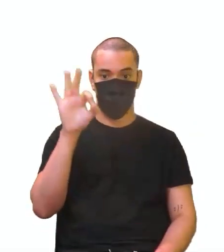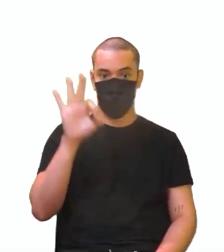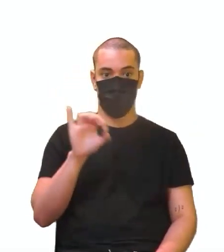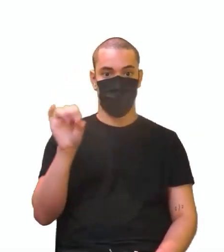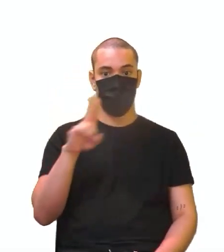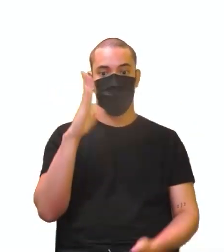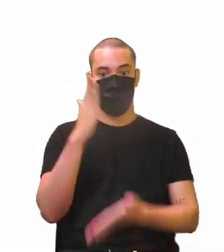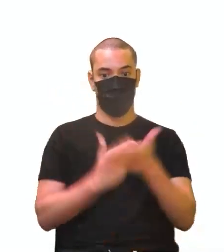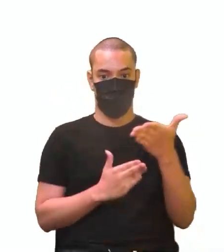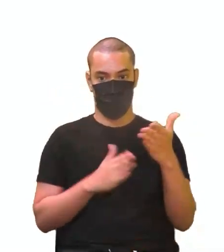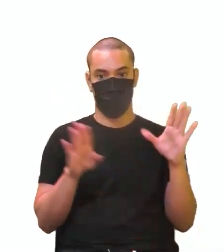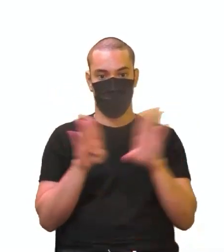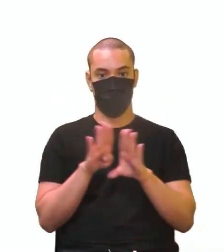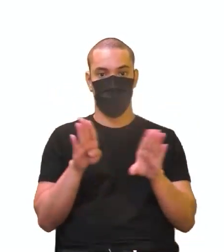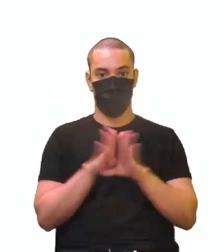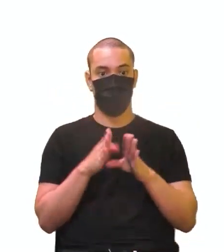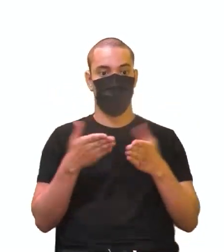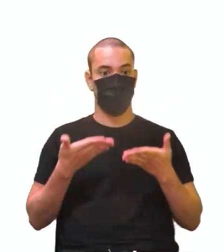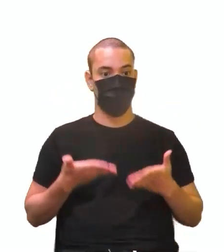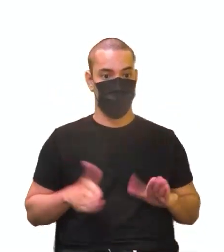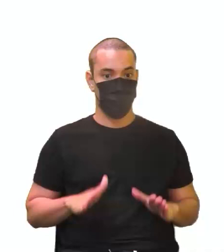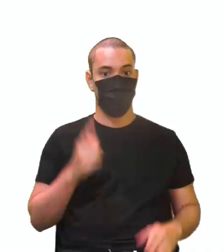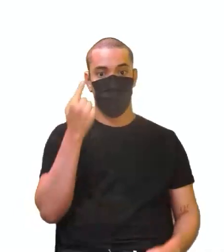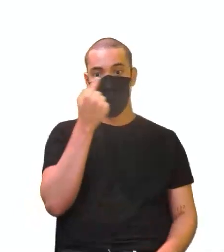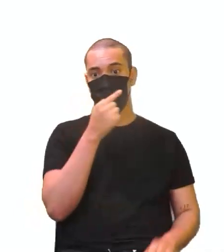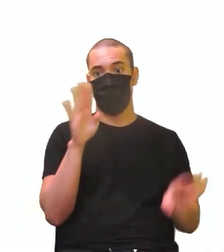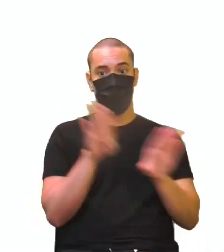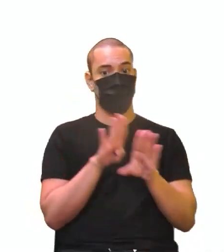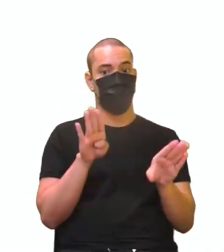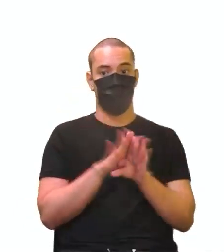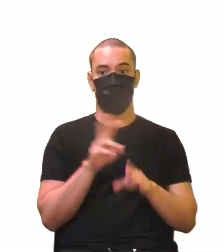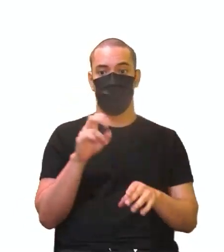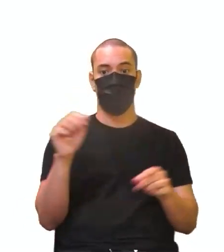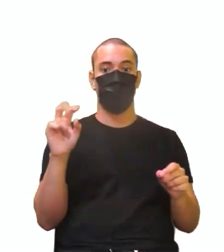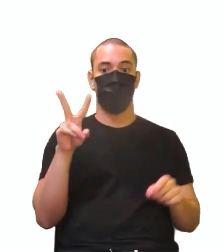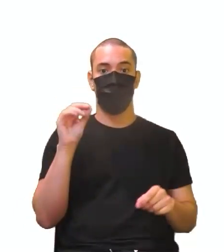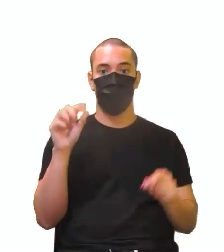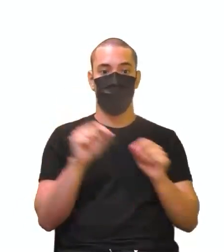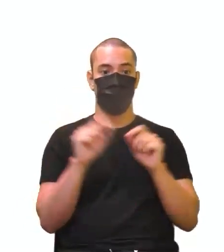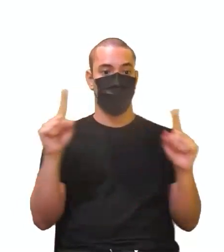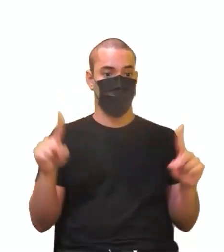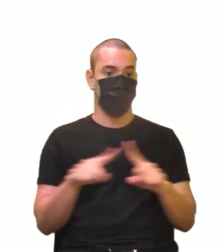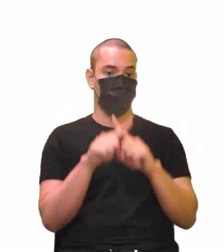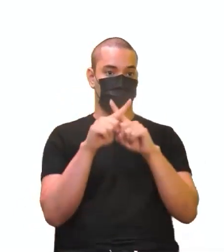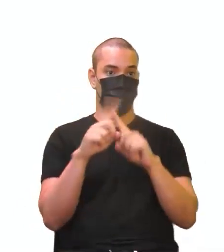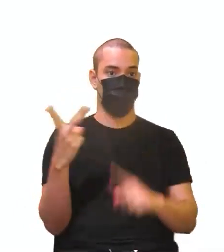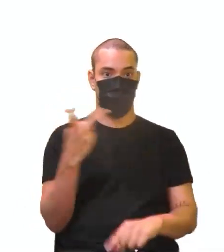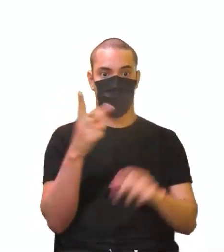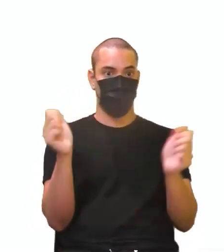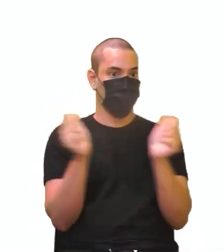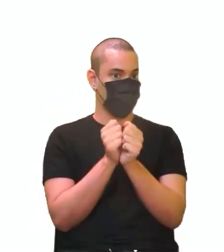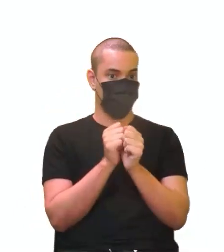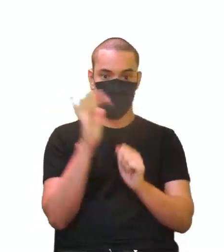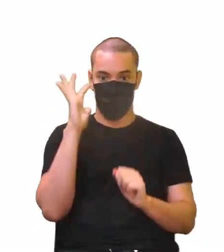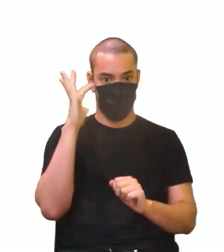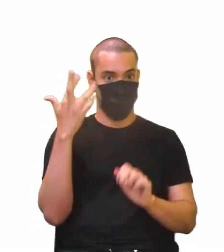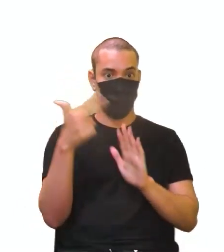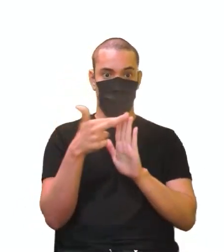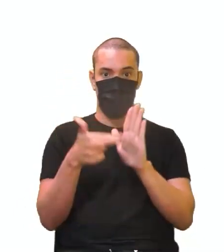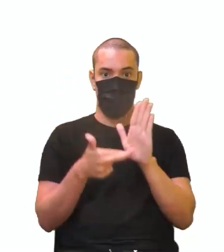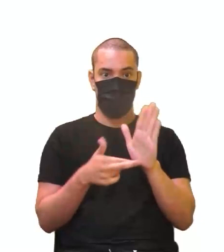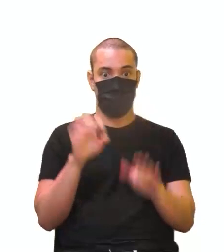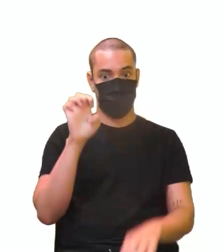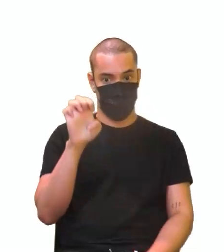meio. A probabilidade de nascer de olhos claros, também meio. Então, eu vou multiplicar um evento e o outro vão estar acontecendo. É a regra do E